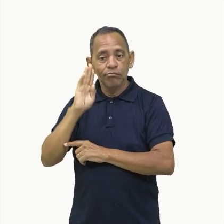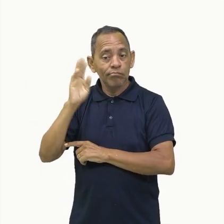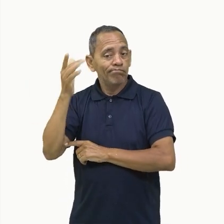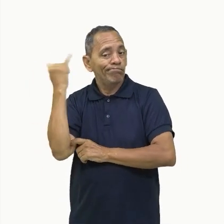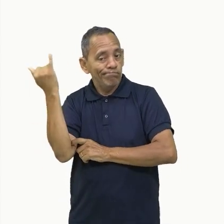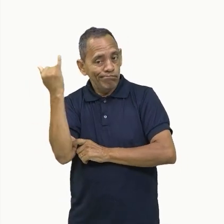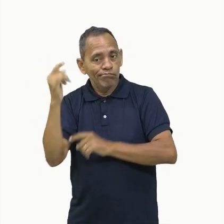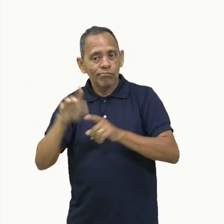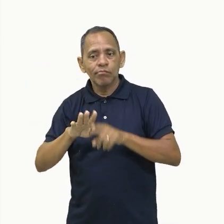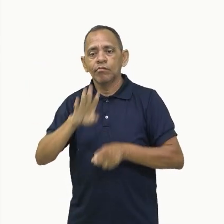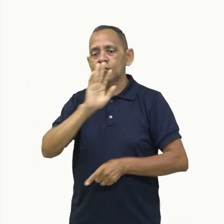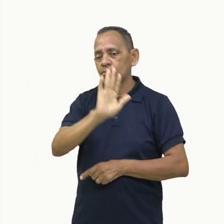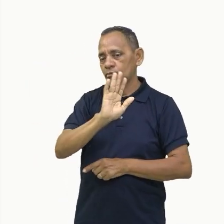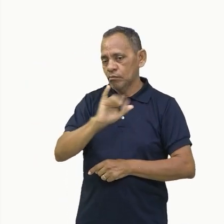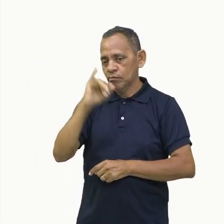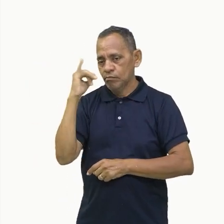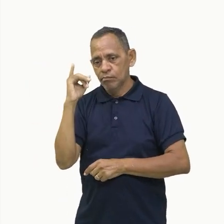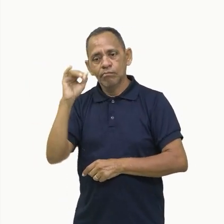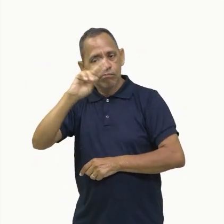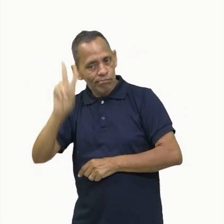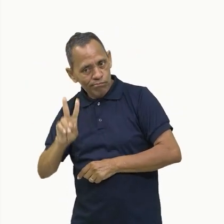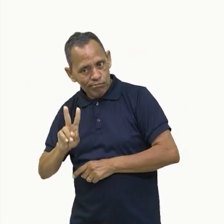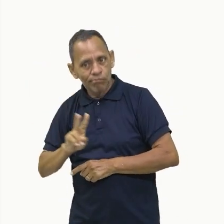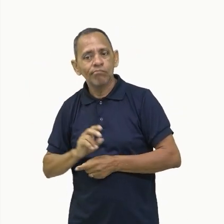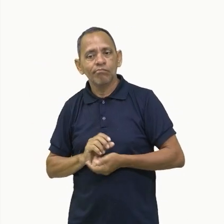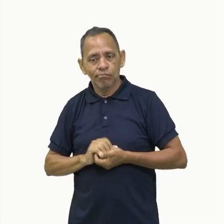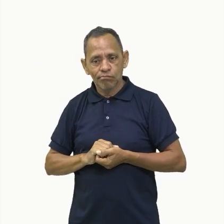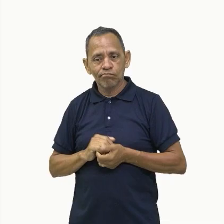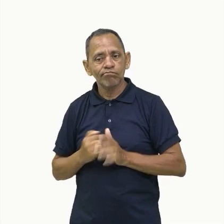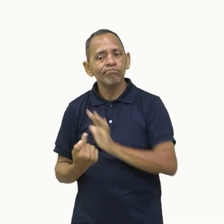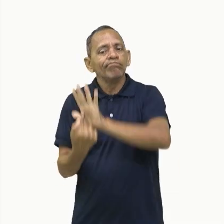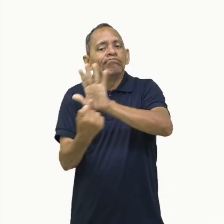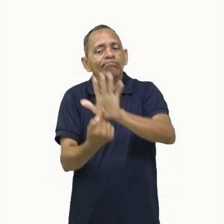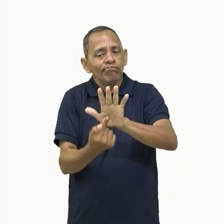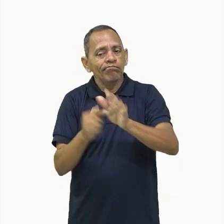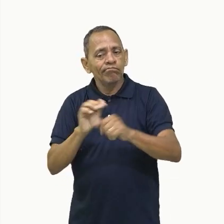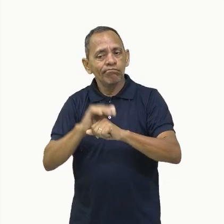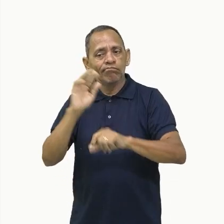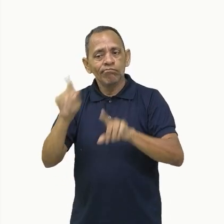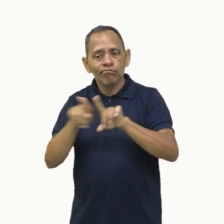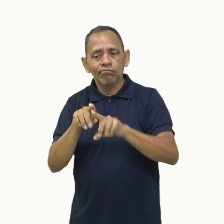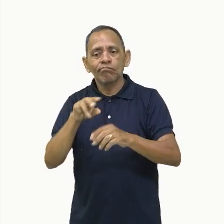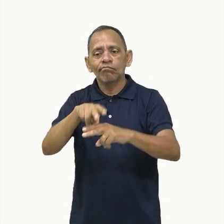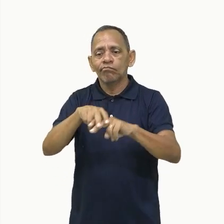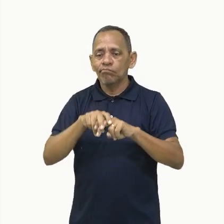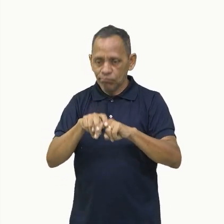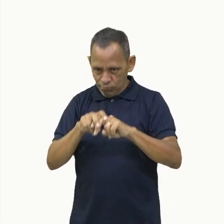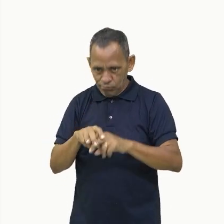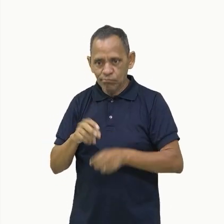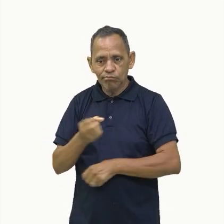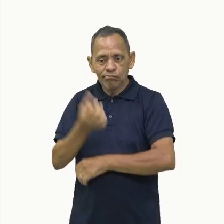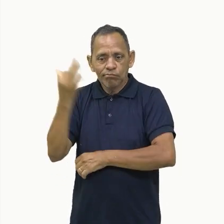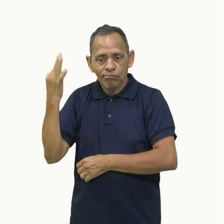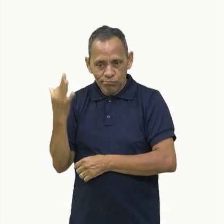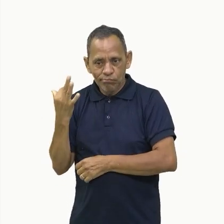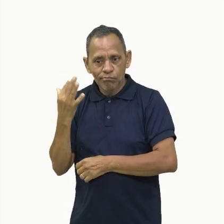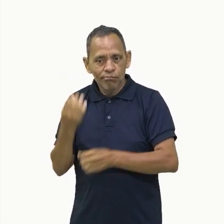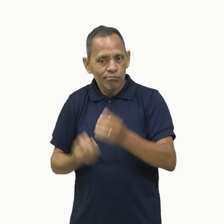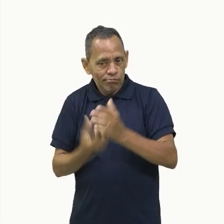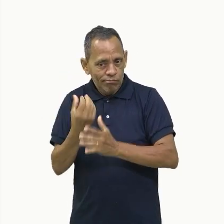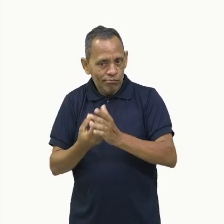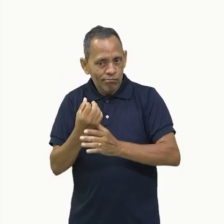Venezuela, ela tem aí um destaque maior por conta, né, da quantidade que se tem aí também a se